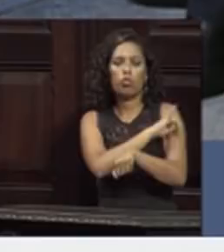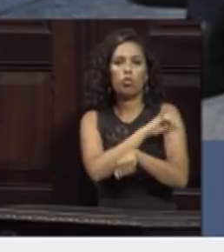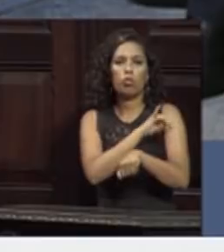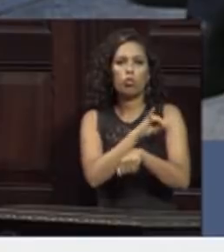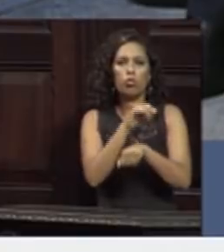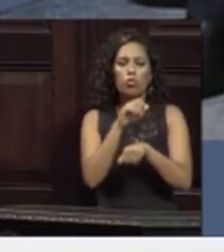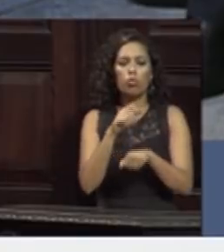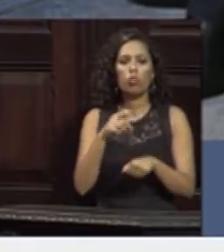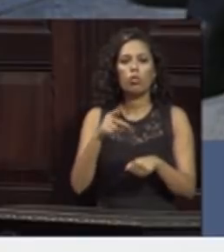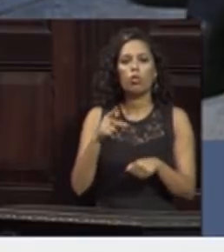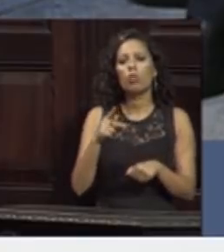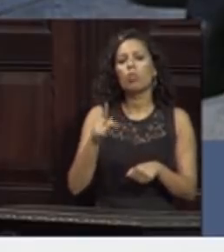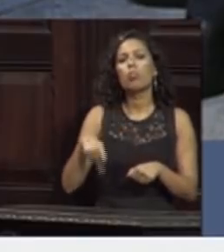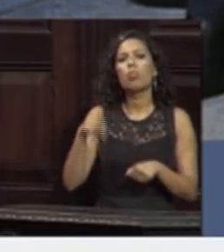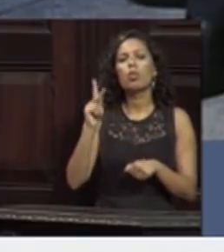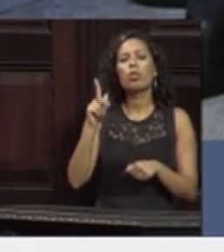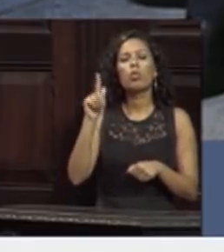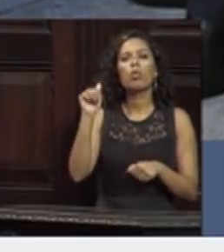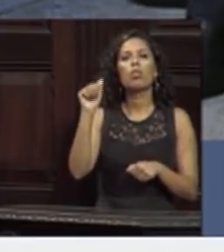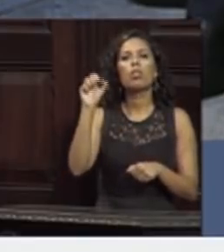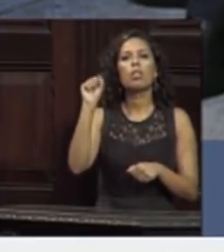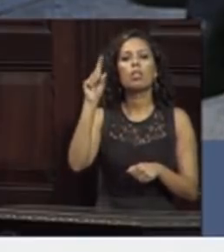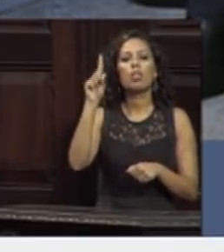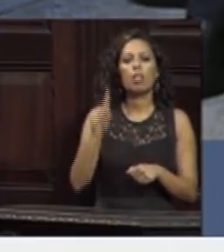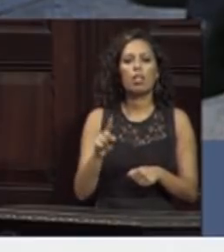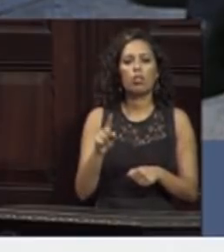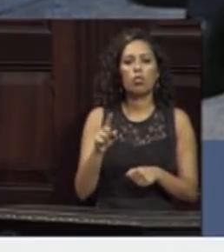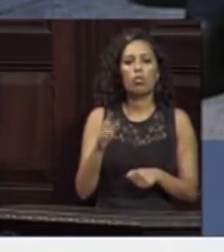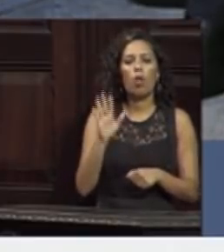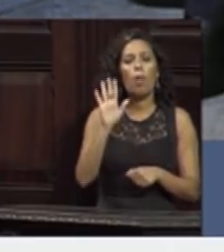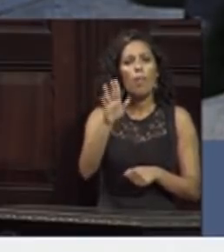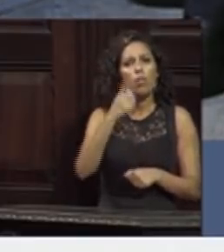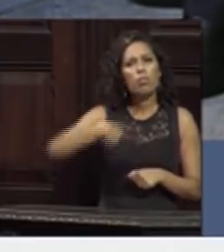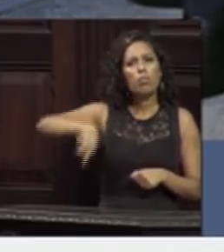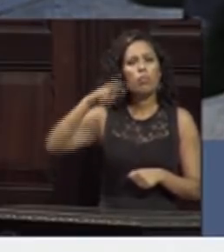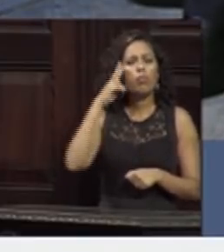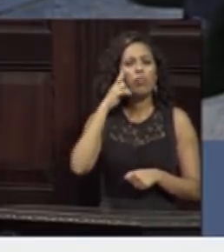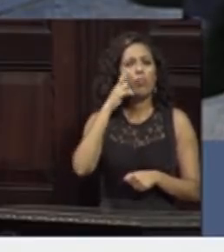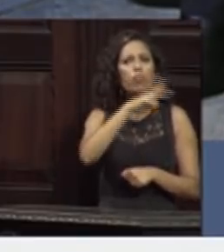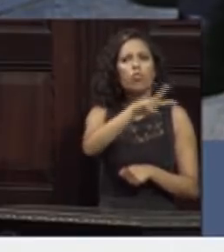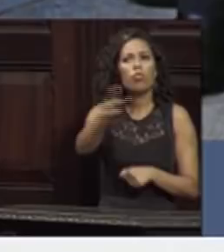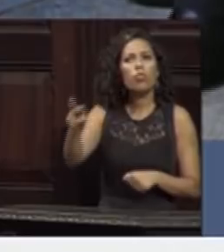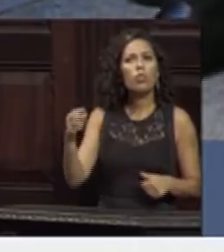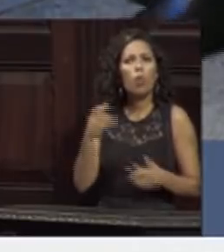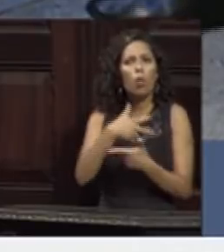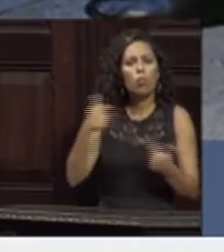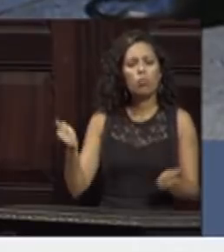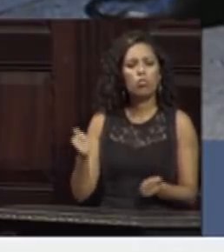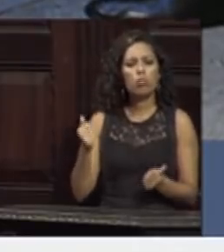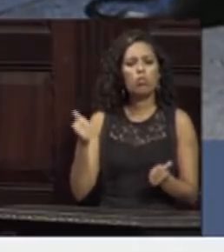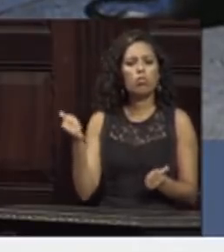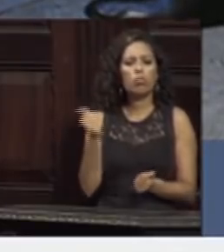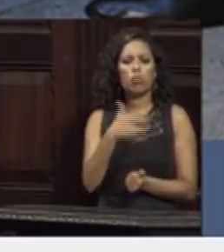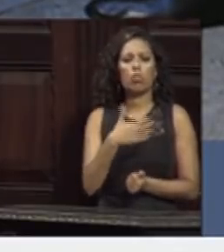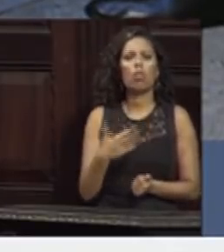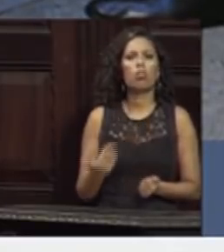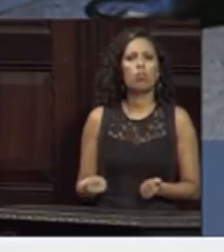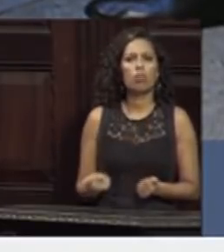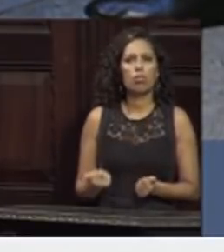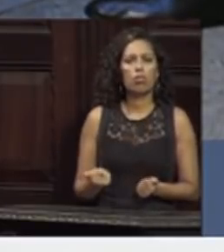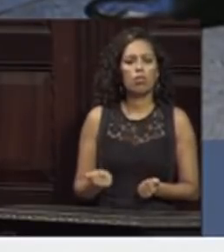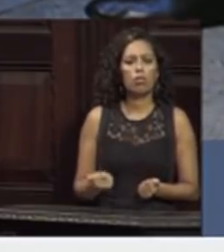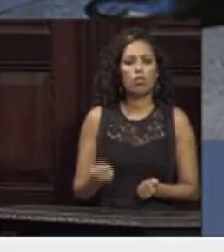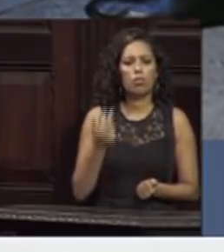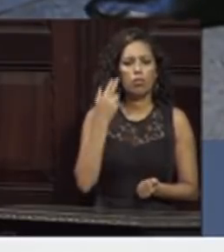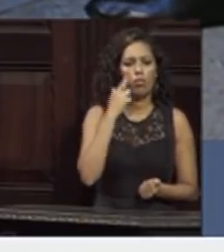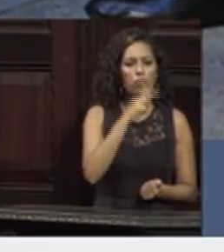tem razão. Nós vivemos um novo ambiente no setor. Um novo ambiente que tem novas perspectivas